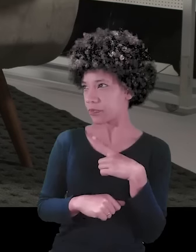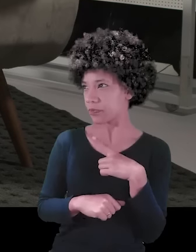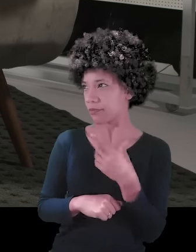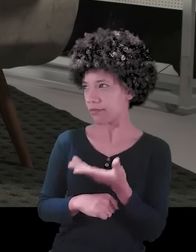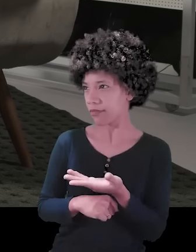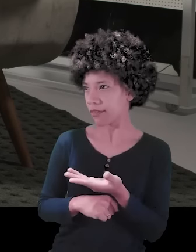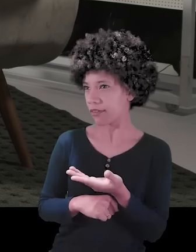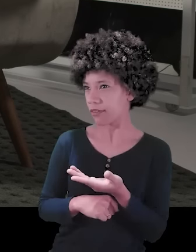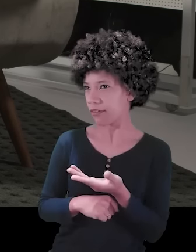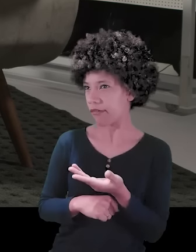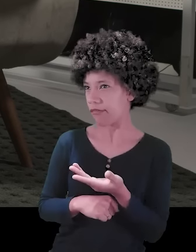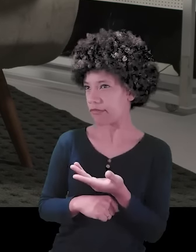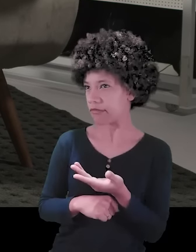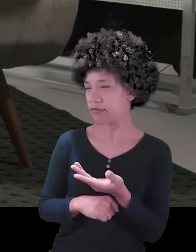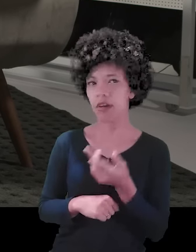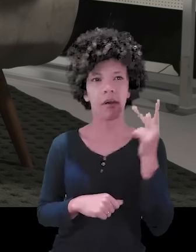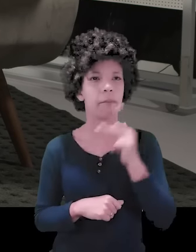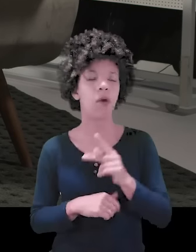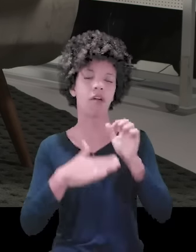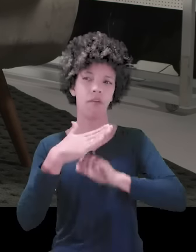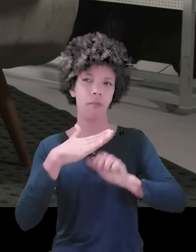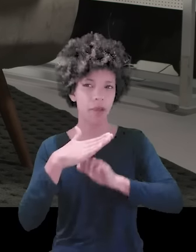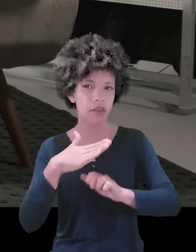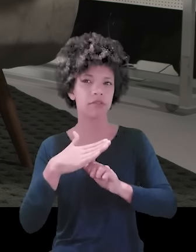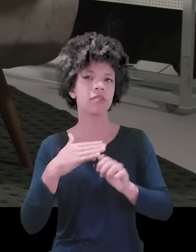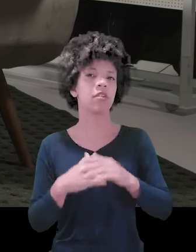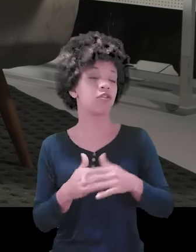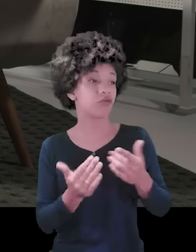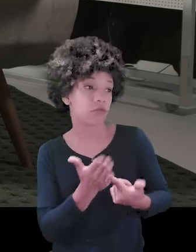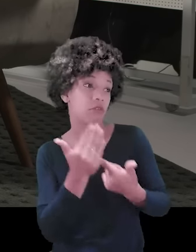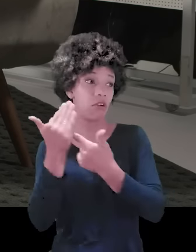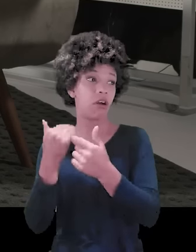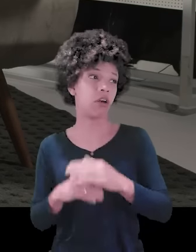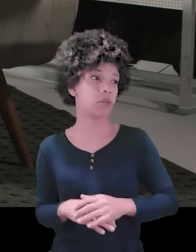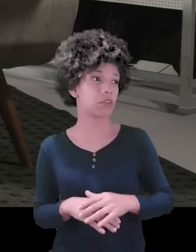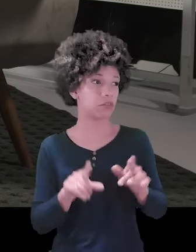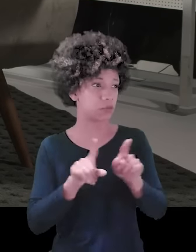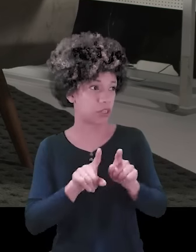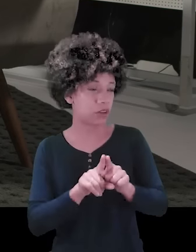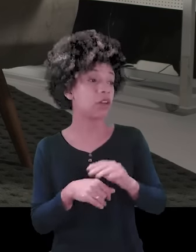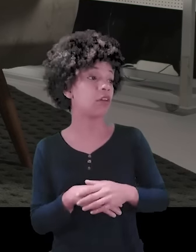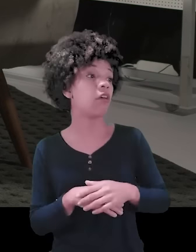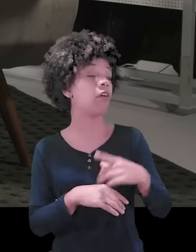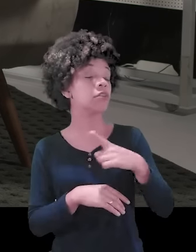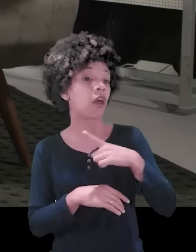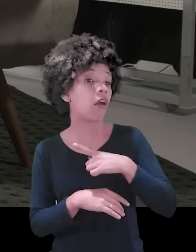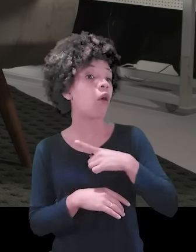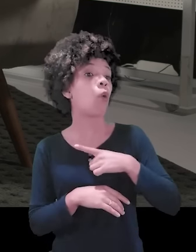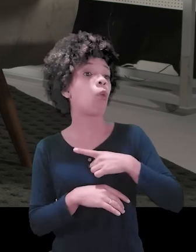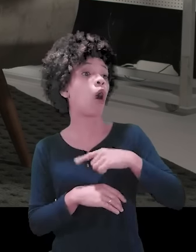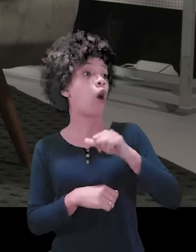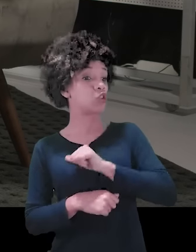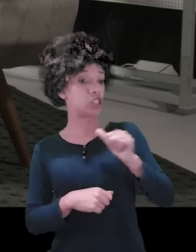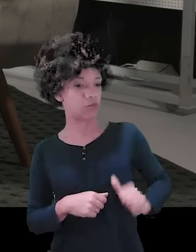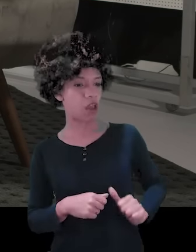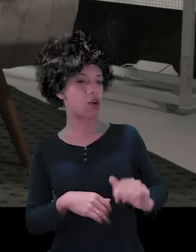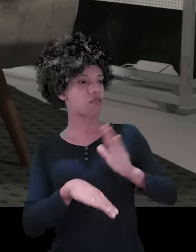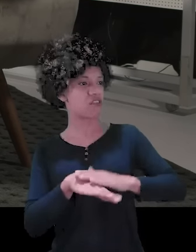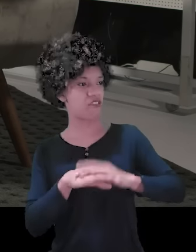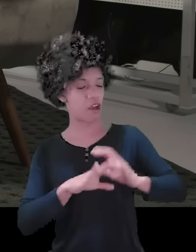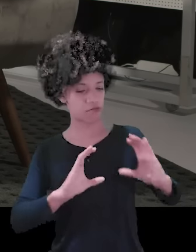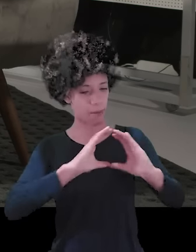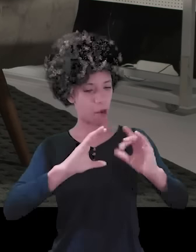e o empresas né de tecnologia especialmente aqui é o chinês que faz a bola da